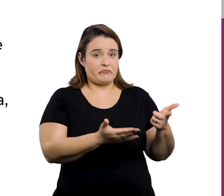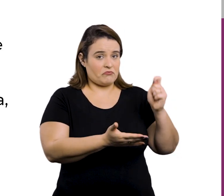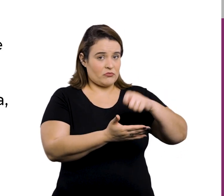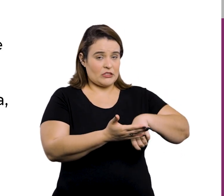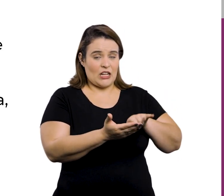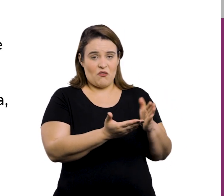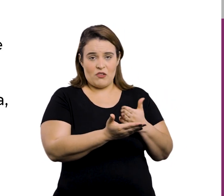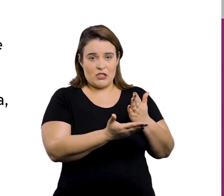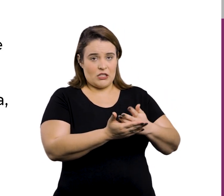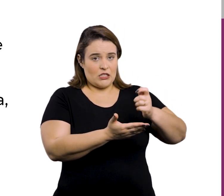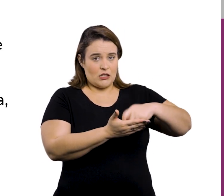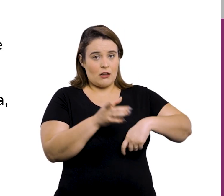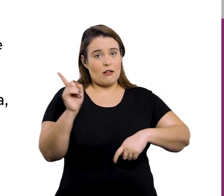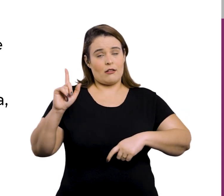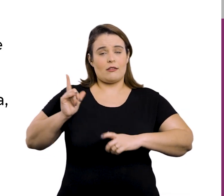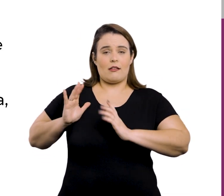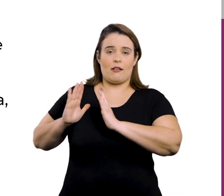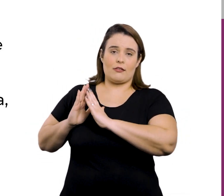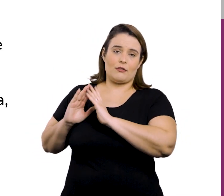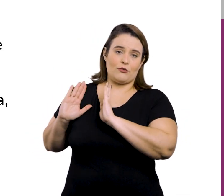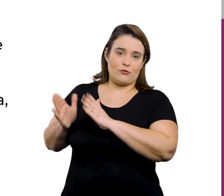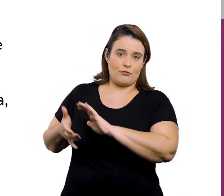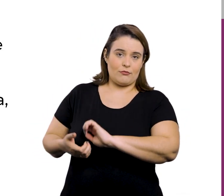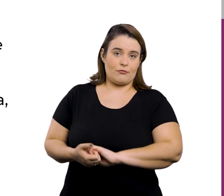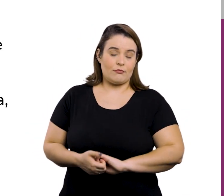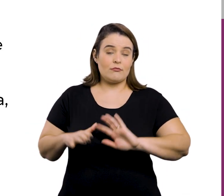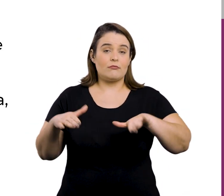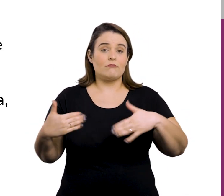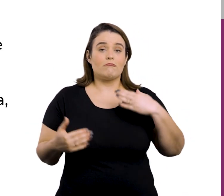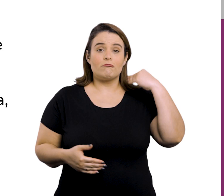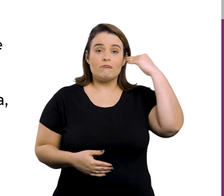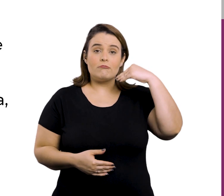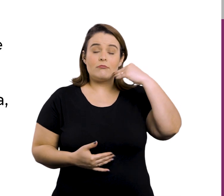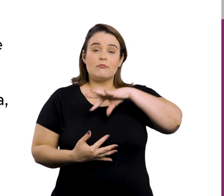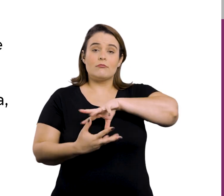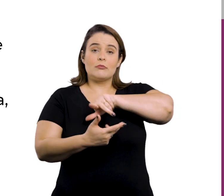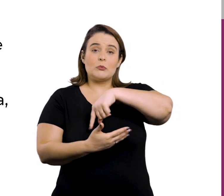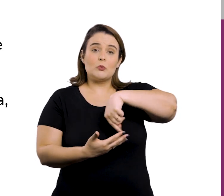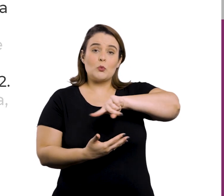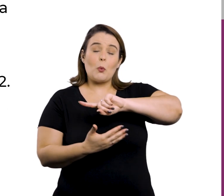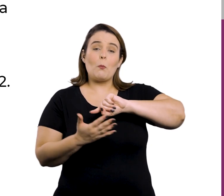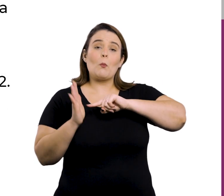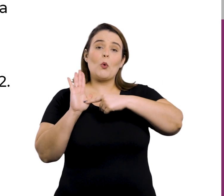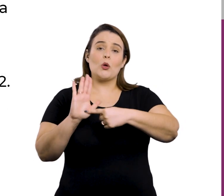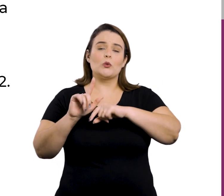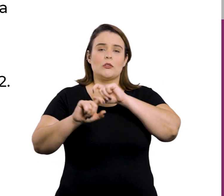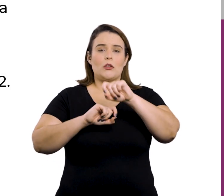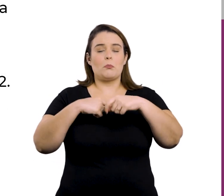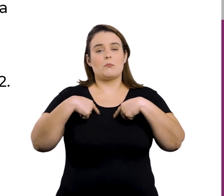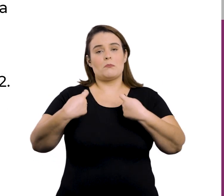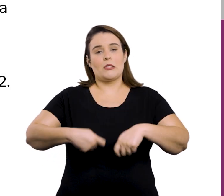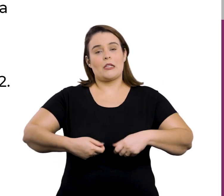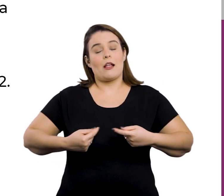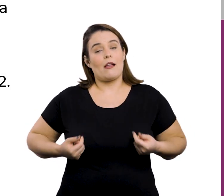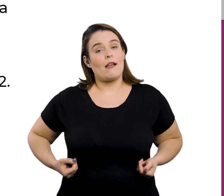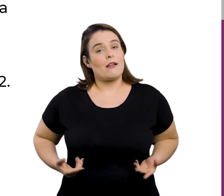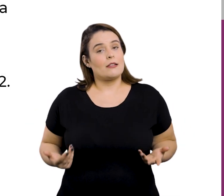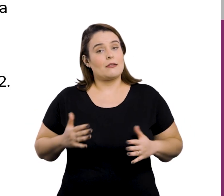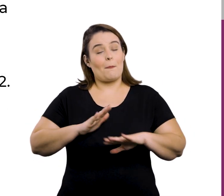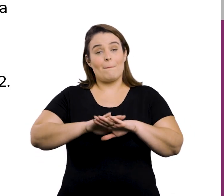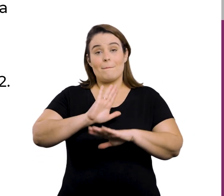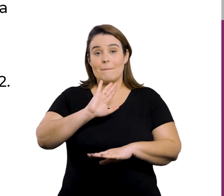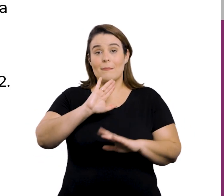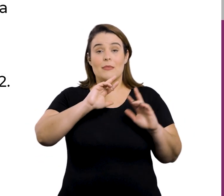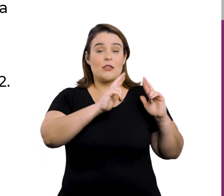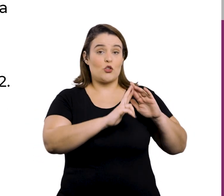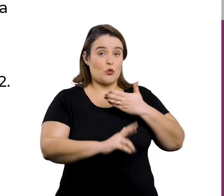Se a escola não tem uma assinatura de jornal ou revista, ela já tem em casa. Então, o que a experiência internacional